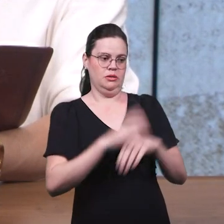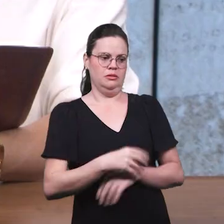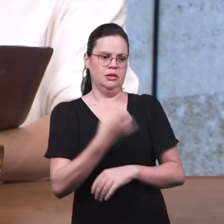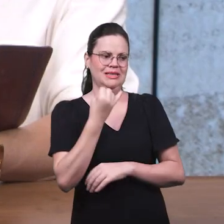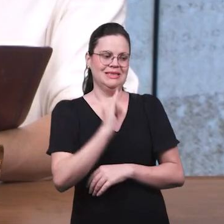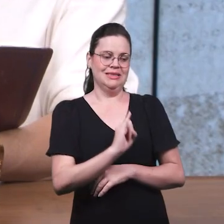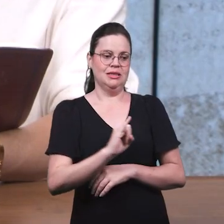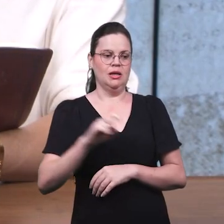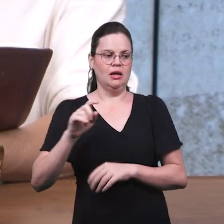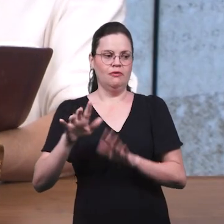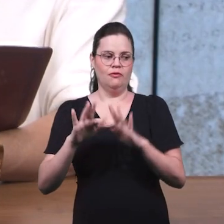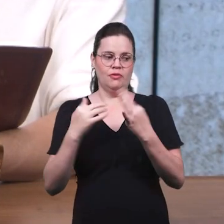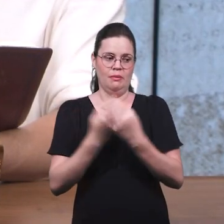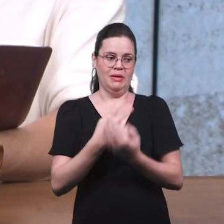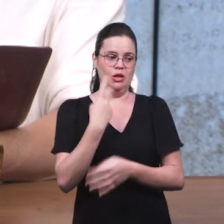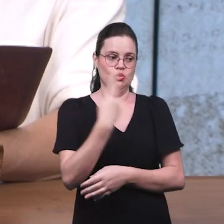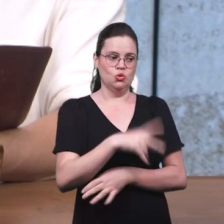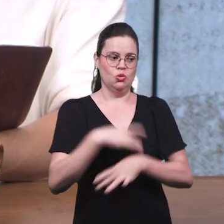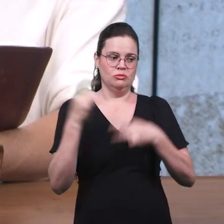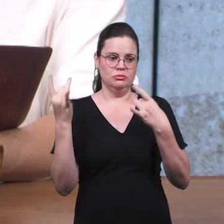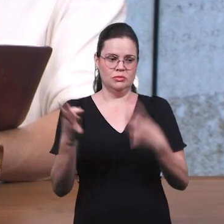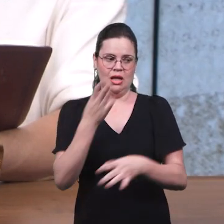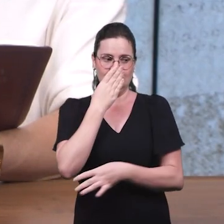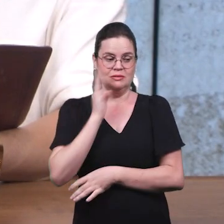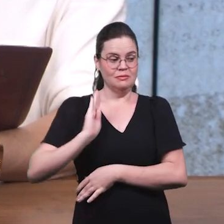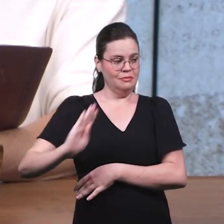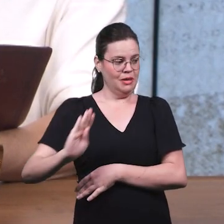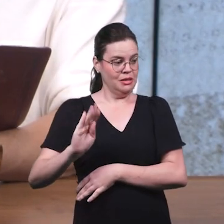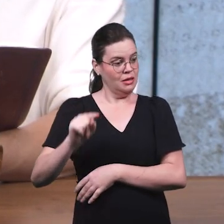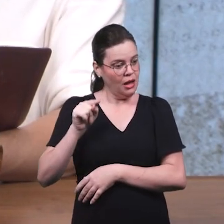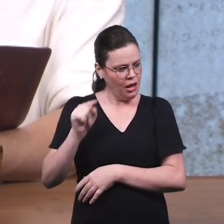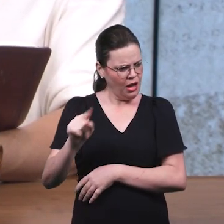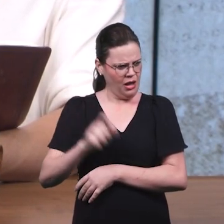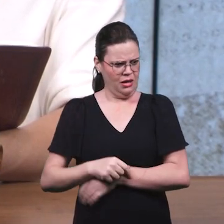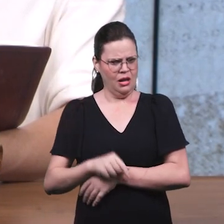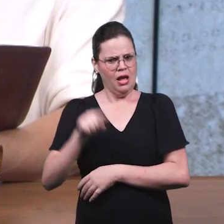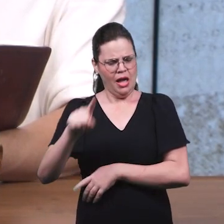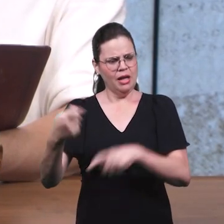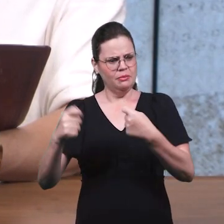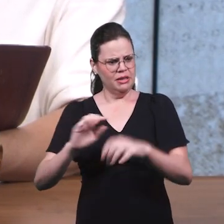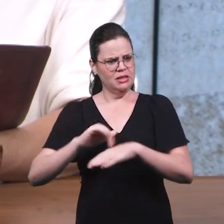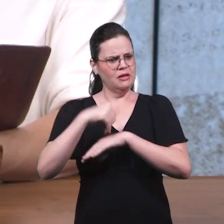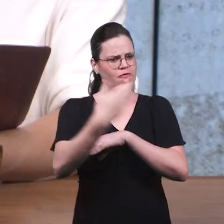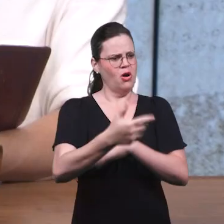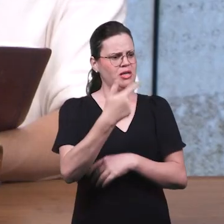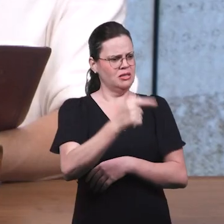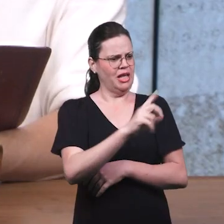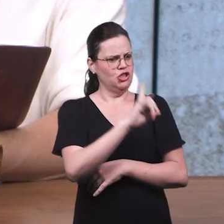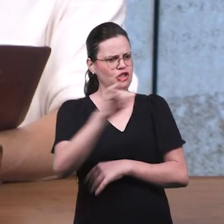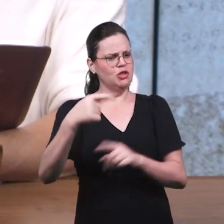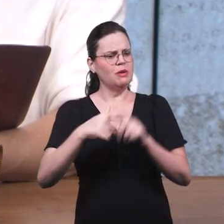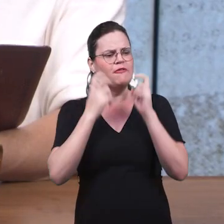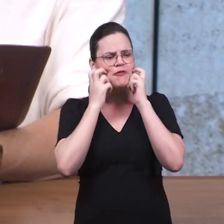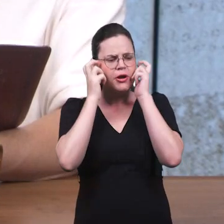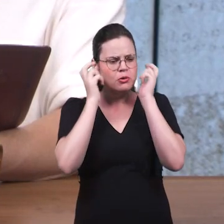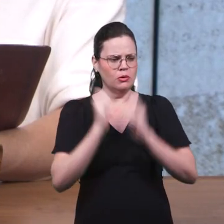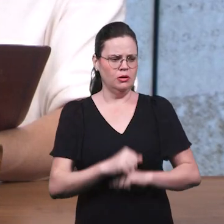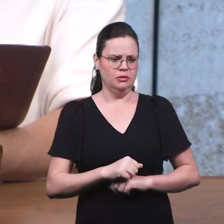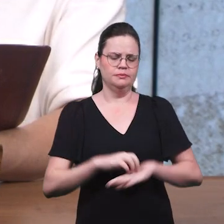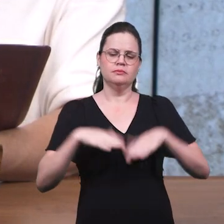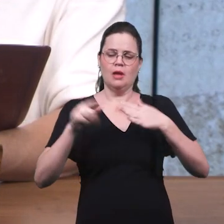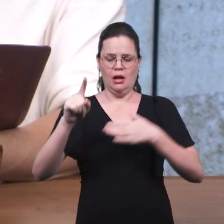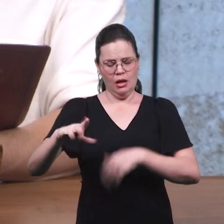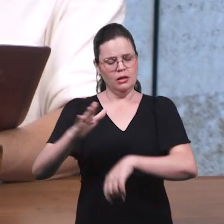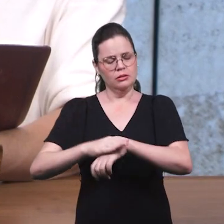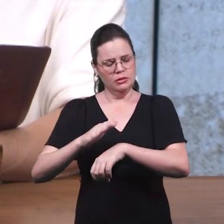pai cuspira em seu rosto, não seria envergonhada 7 dias? Esteja fechada